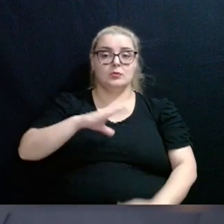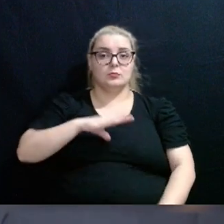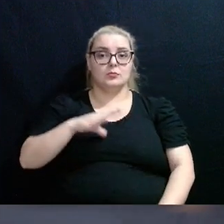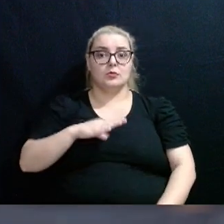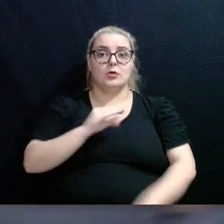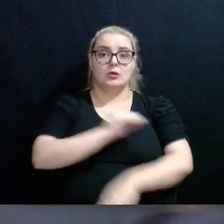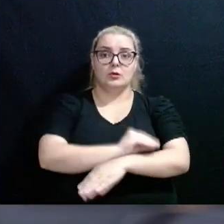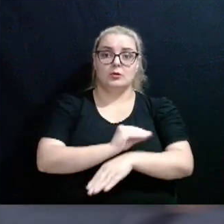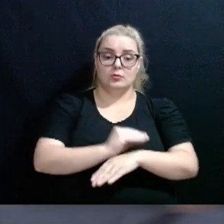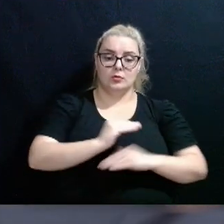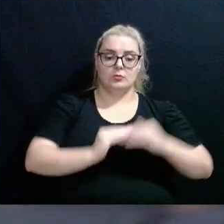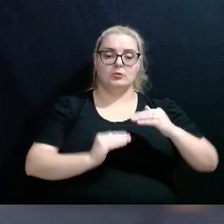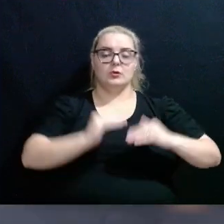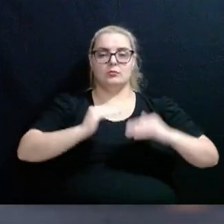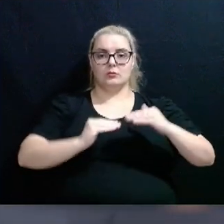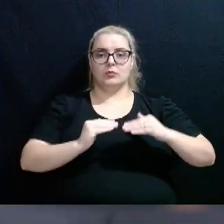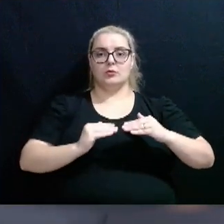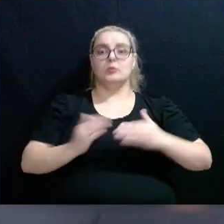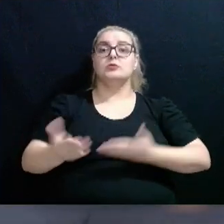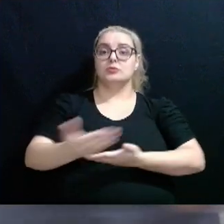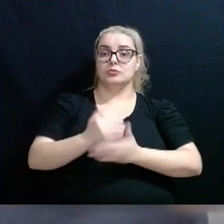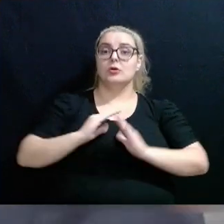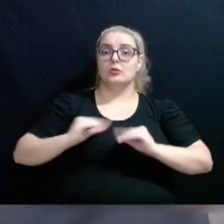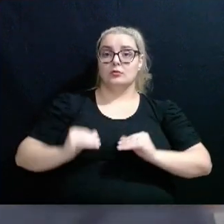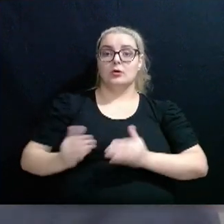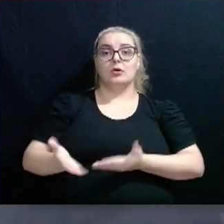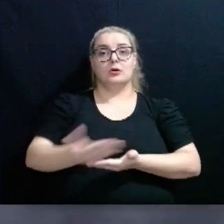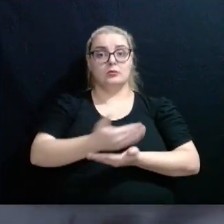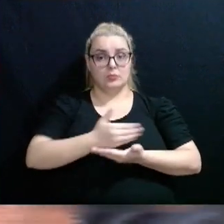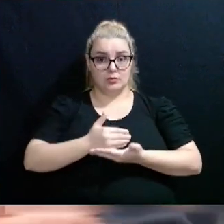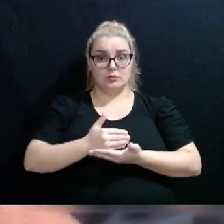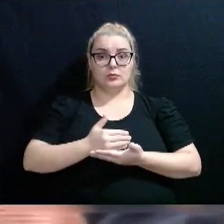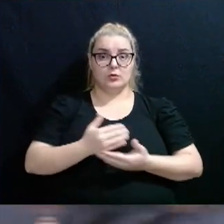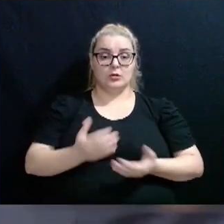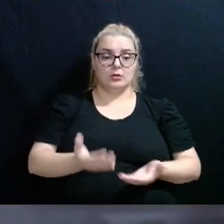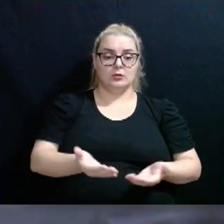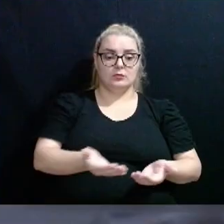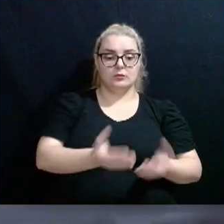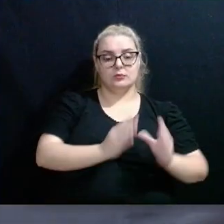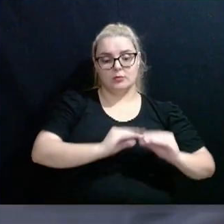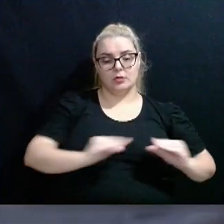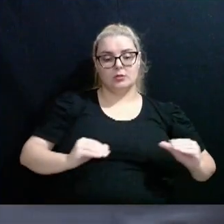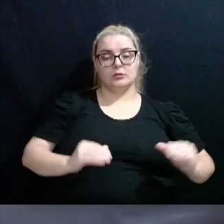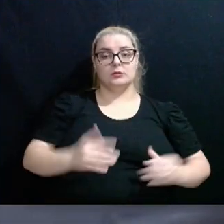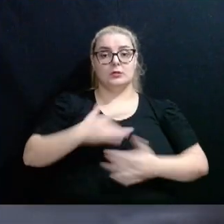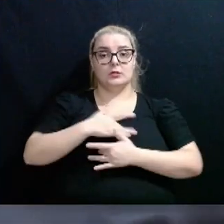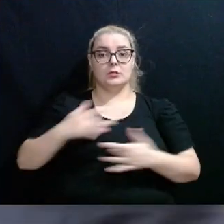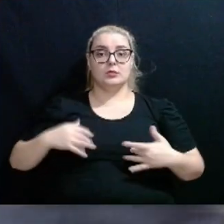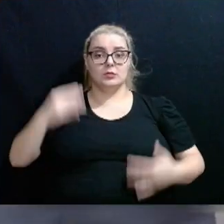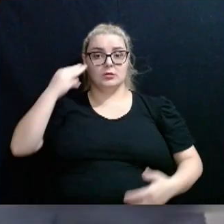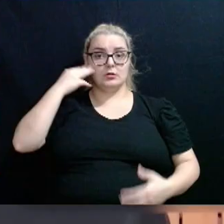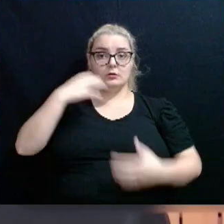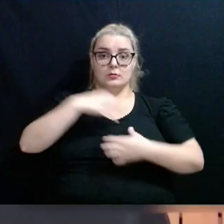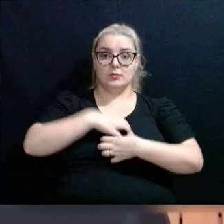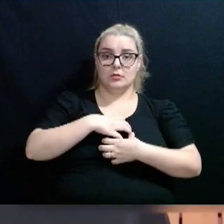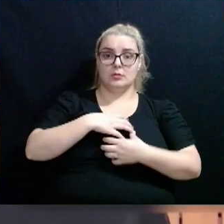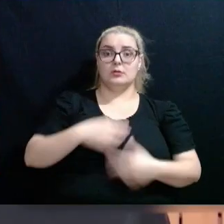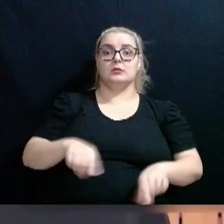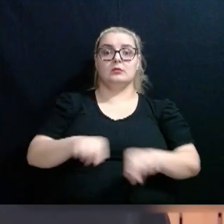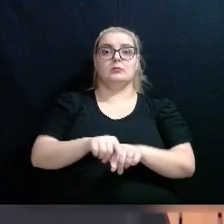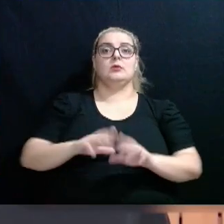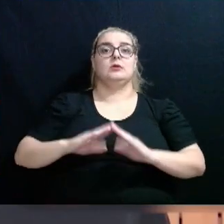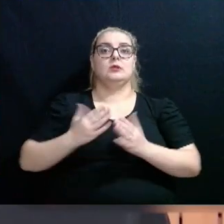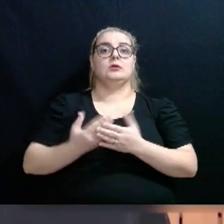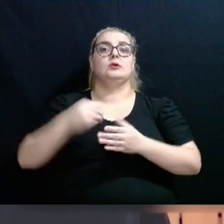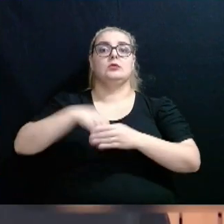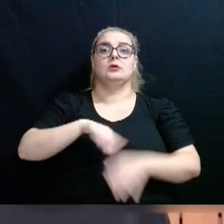Equilíbrio, de acolhimento, cuidado e bem-estar da saúde mental e emocional nas escolas de Campinas. Eu